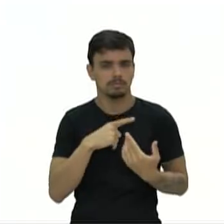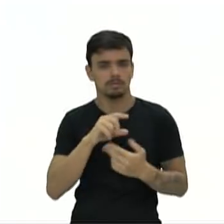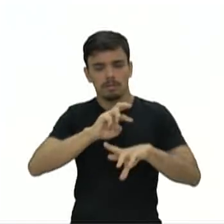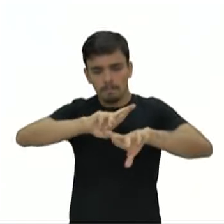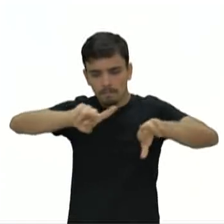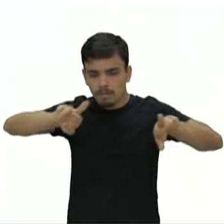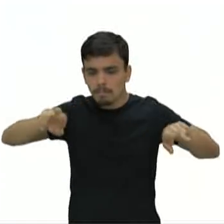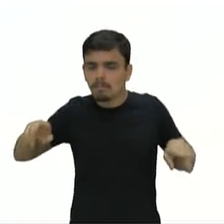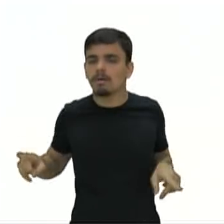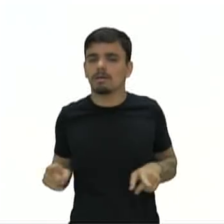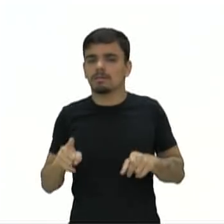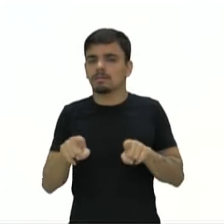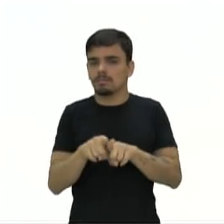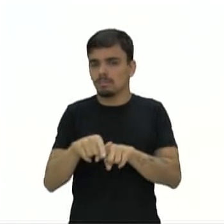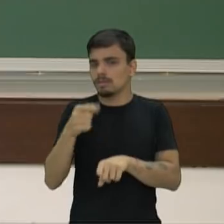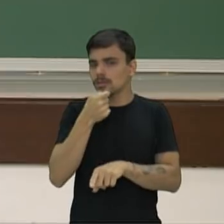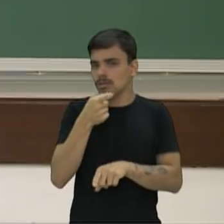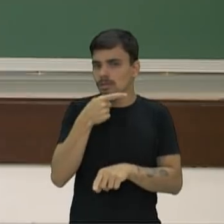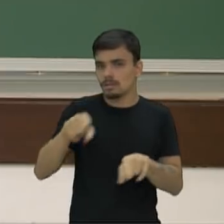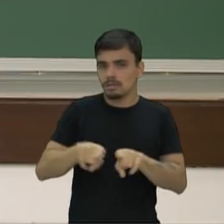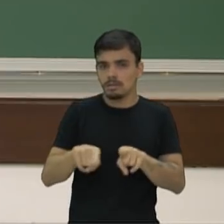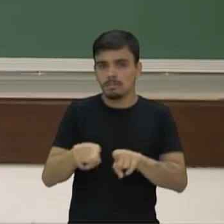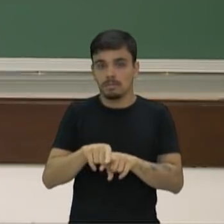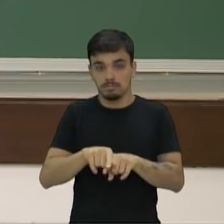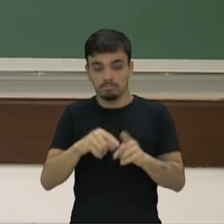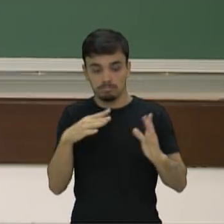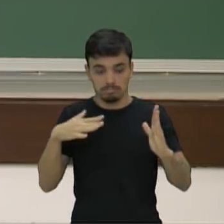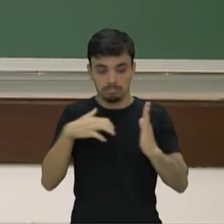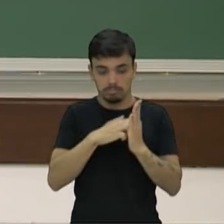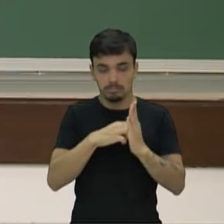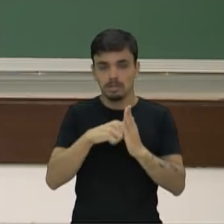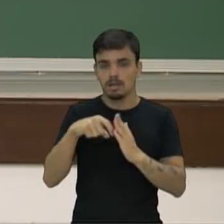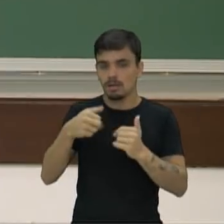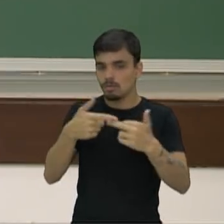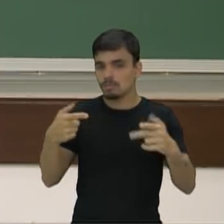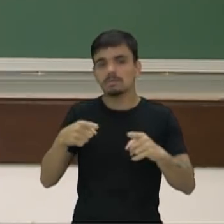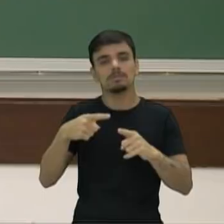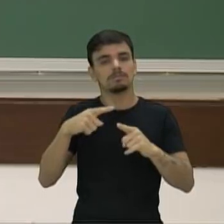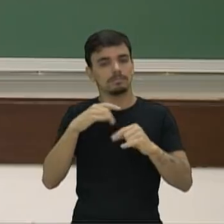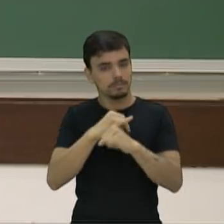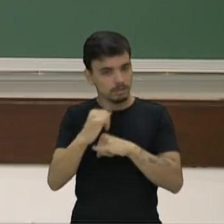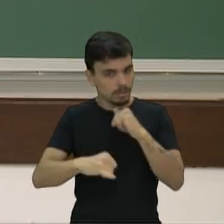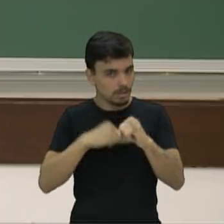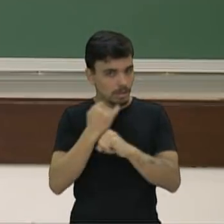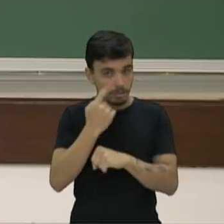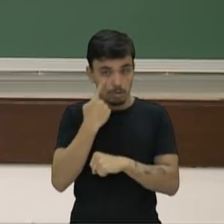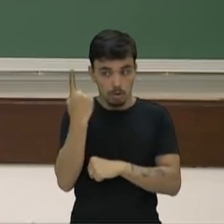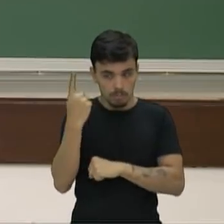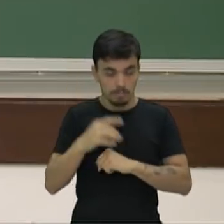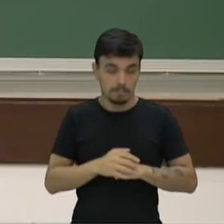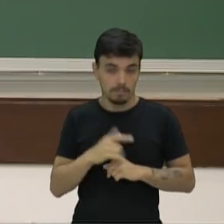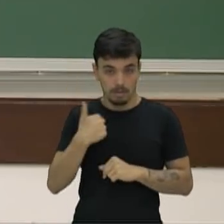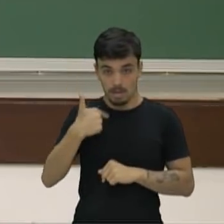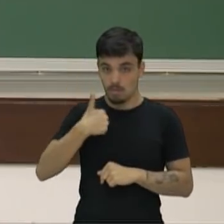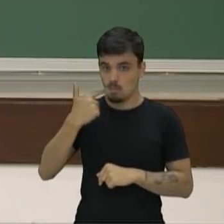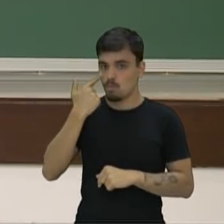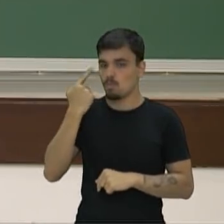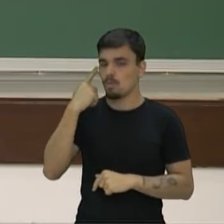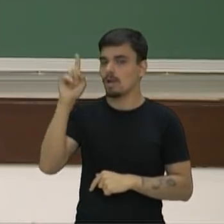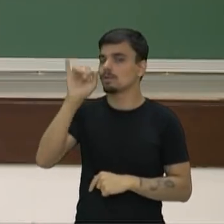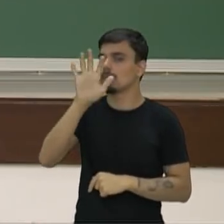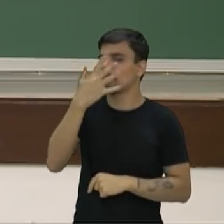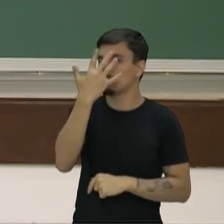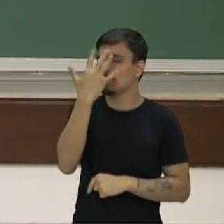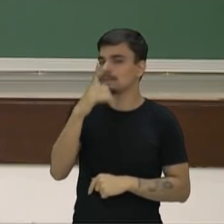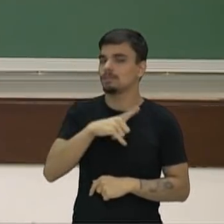tragédia e para a comédia. E eu vi, coisa de internet, viu como é que tem que ter cuidado para pesquisar? Eu tinha visto que essas máscaras tinham